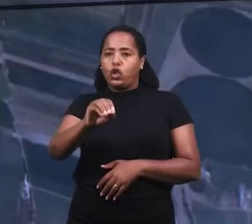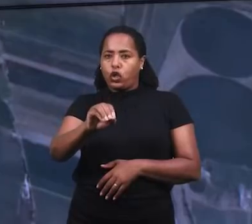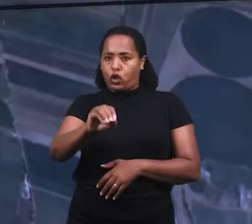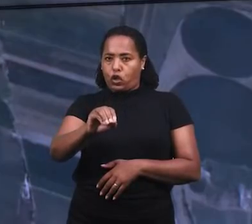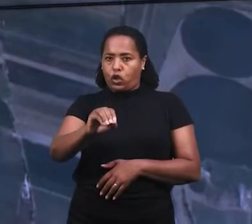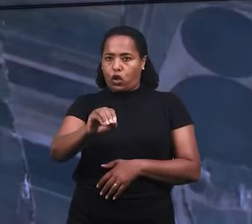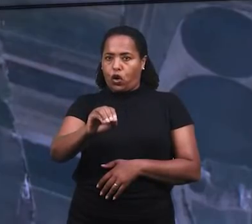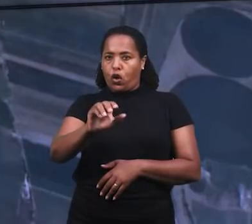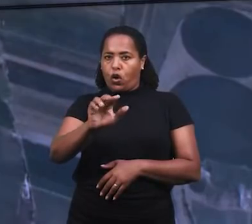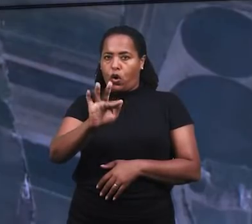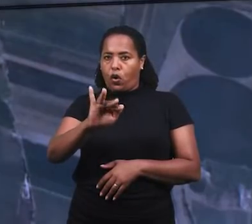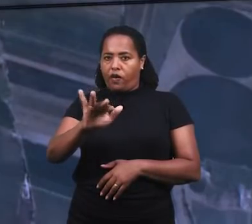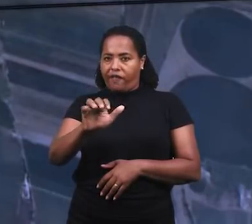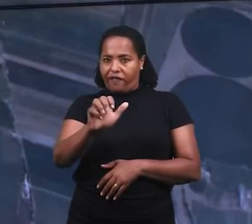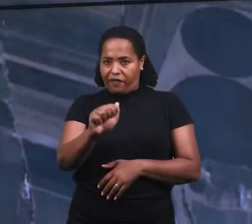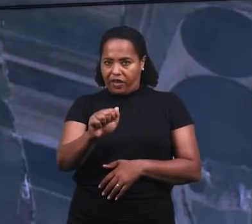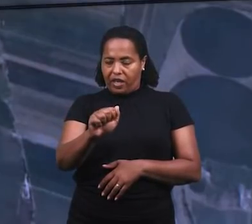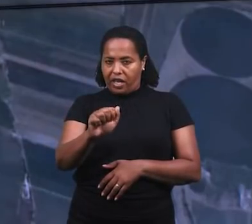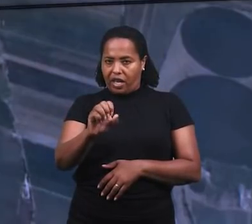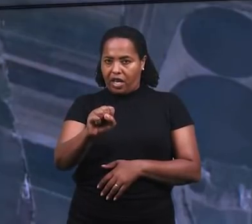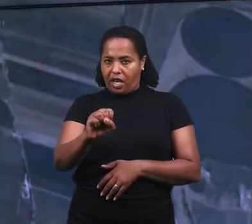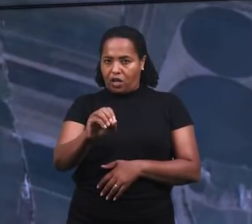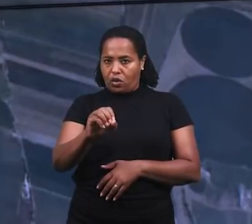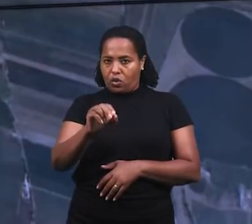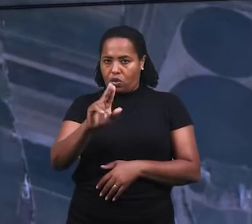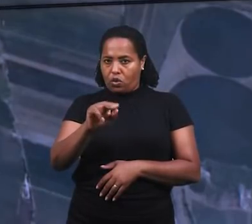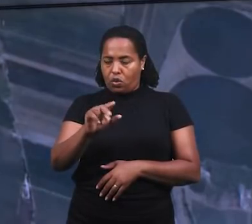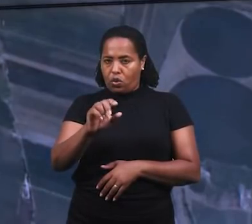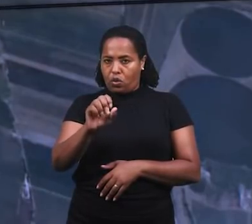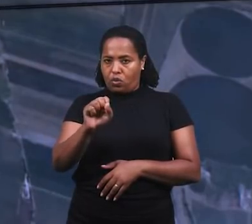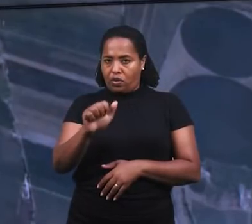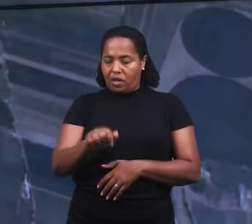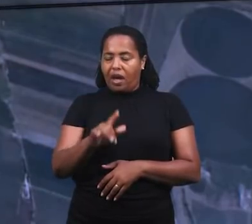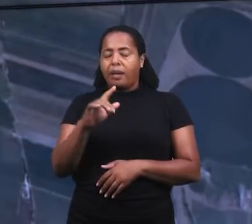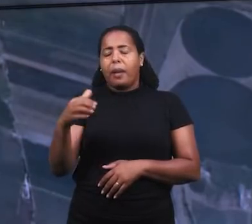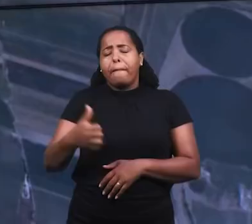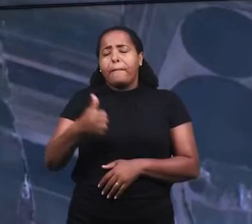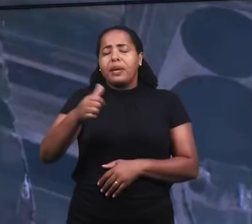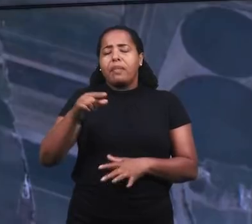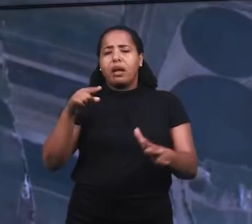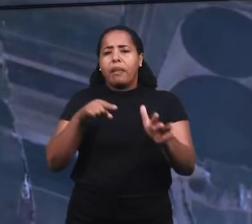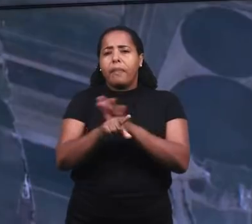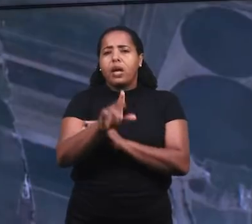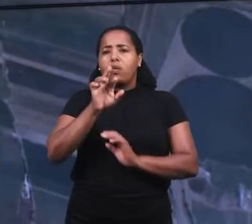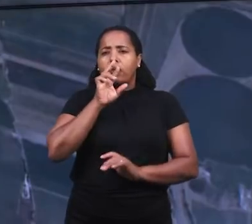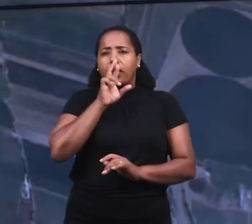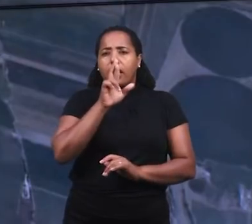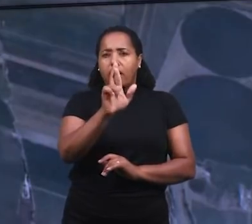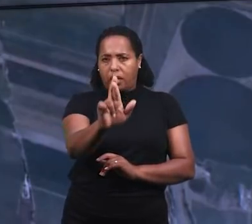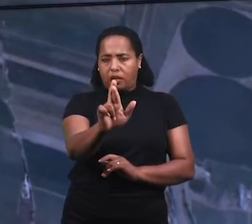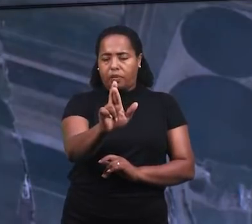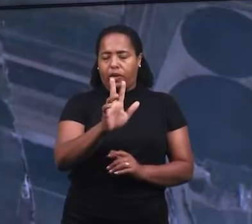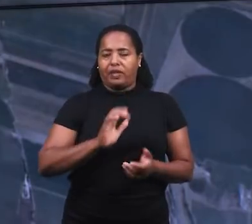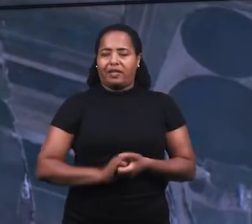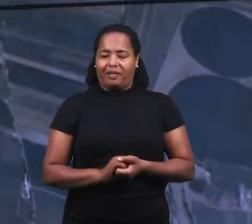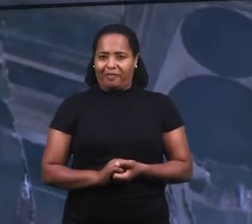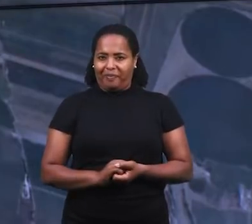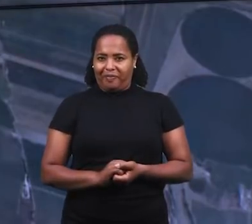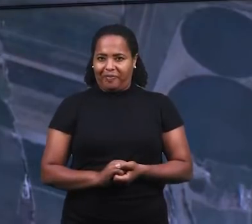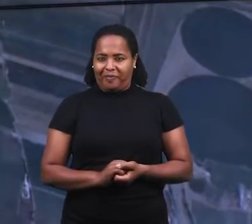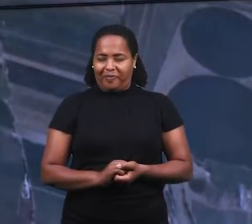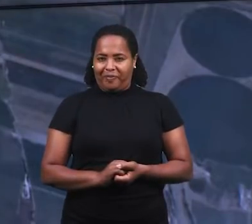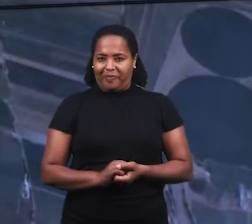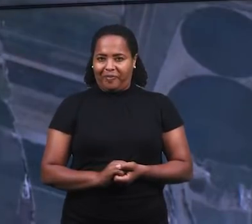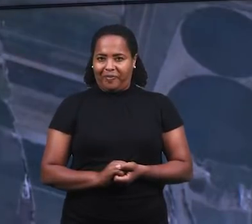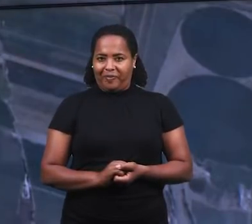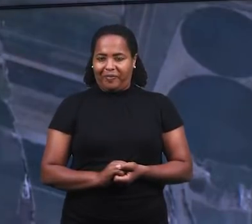a adolescente Sofia Souza. A Sofia vai dar essa resposta a essa primeira pergunta da nossa Escola Bíblica Dominical